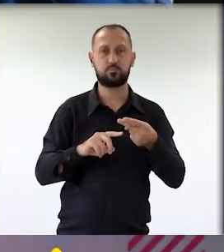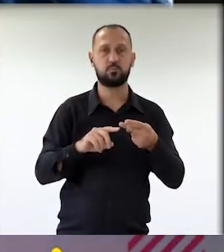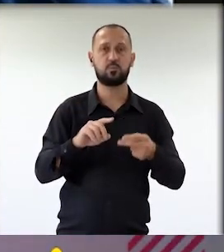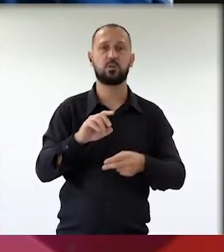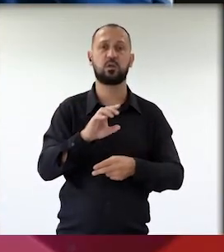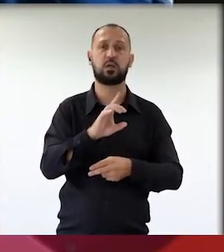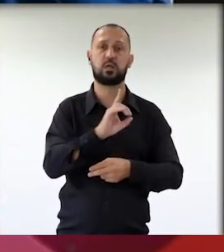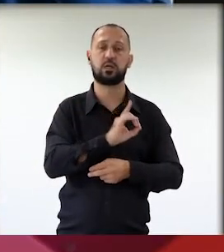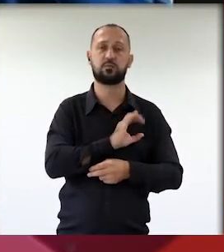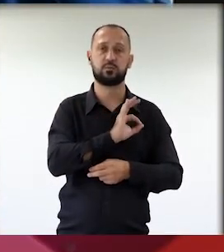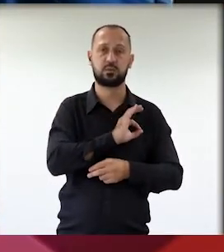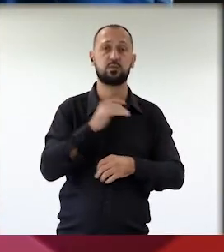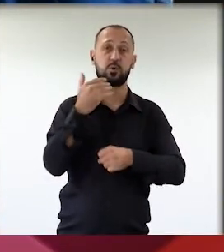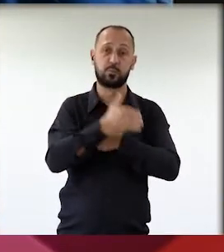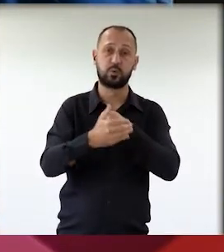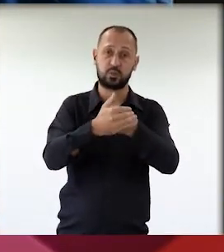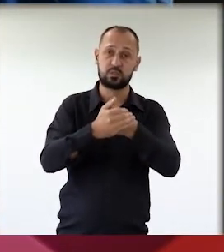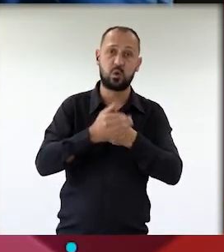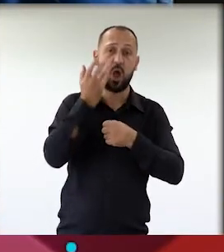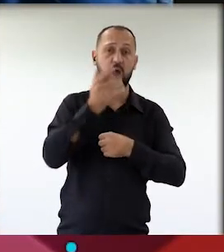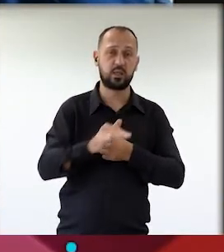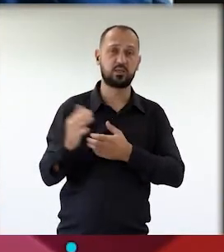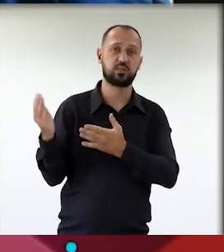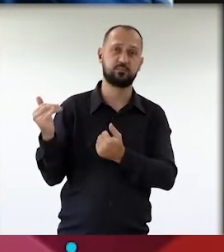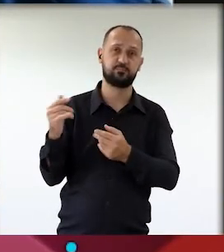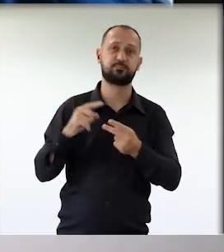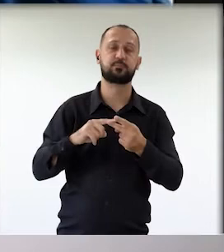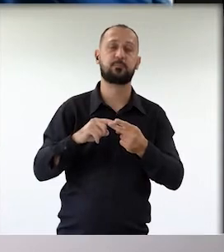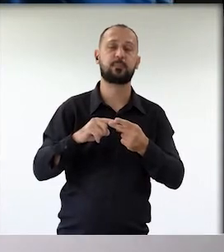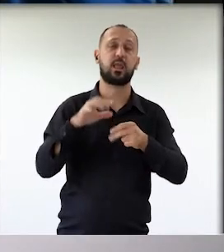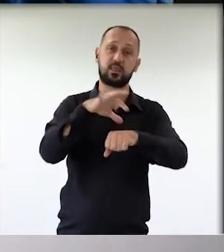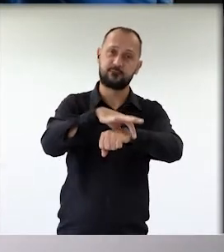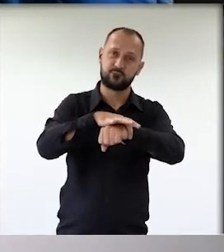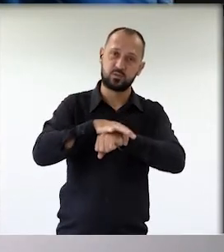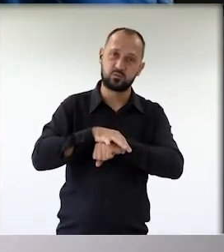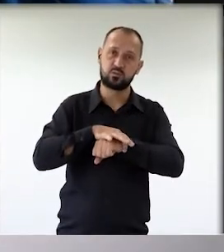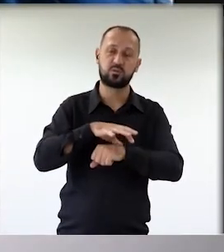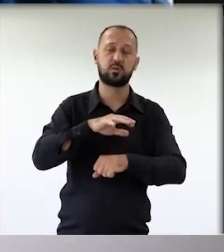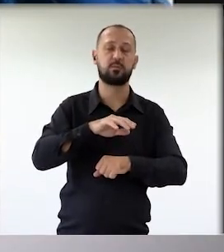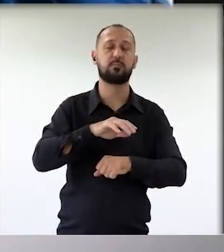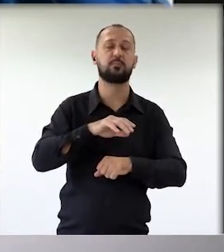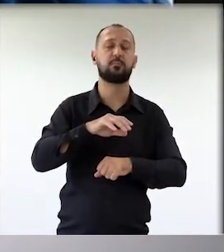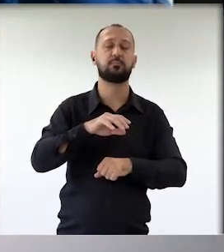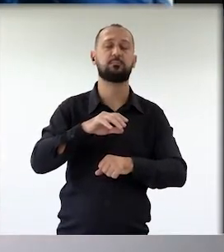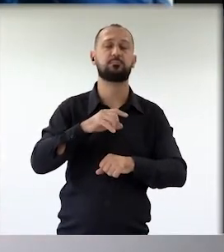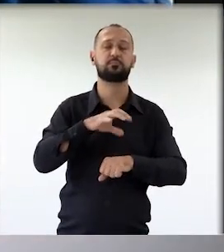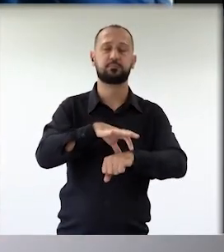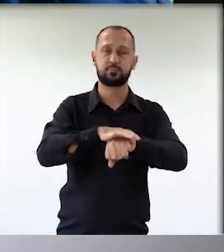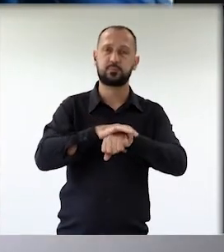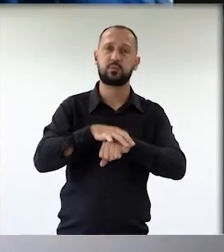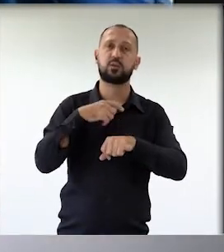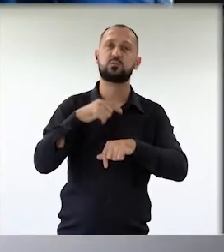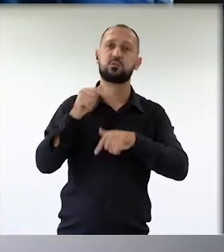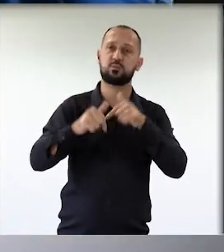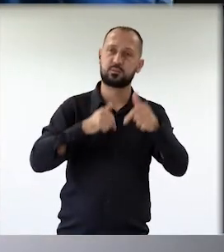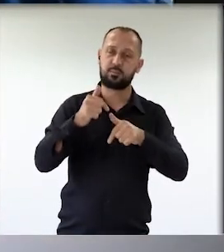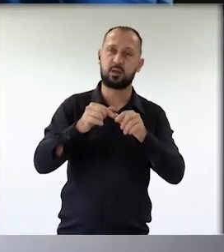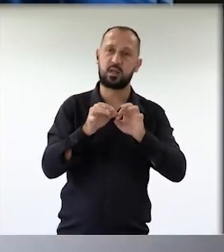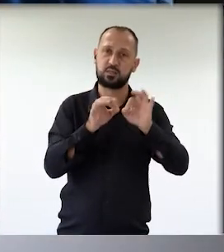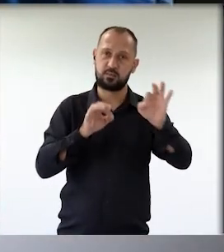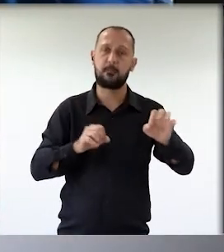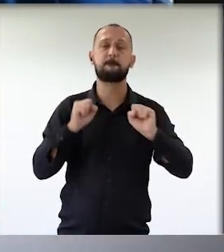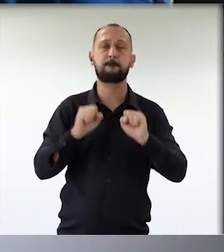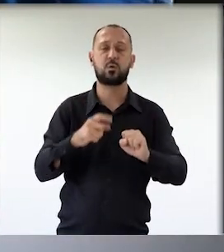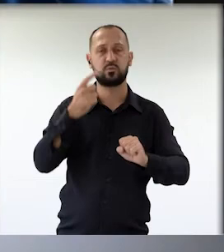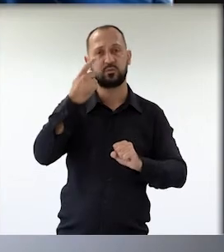Tutelar, a Delegacia de Proteção da Criança e Adolescente, a própria Defensoria Pública, que atualmente nós estamos trabalhando